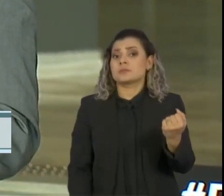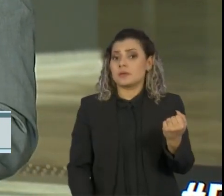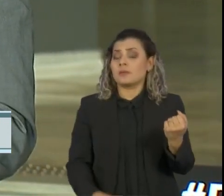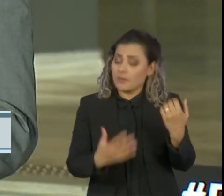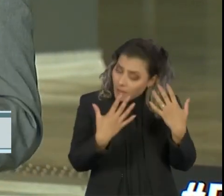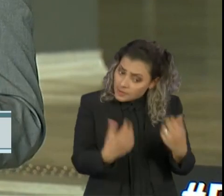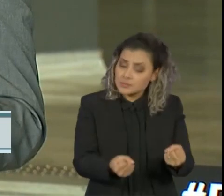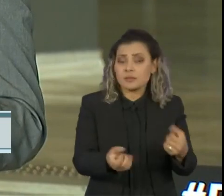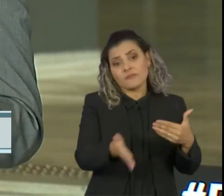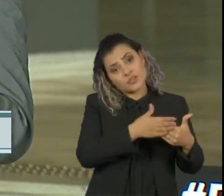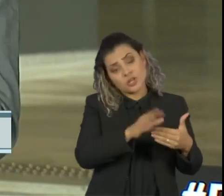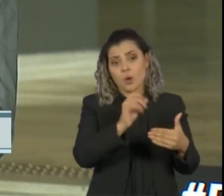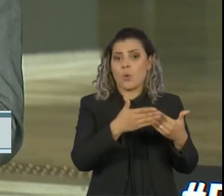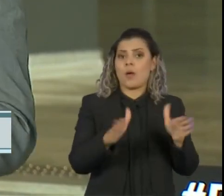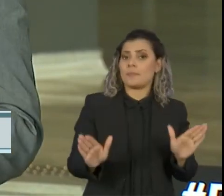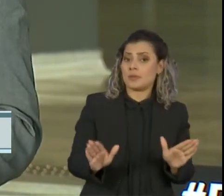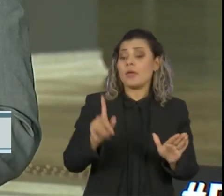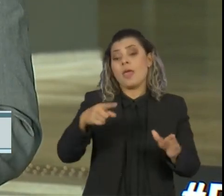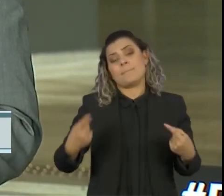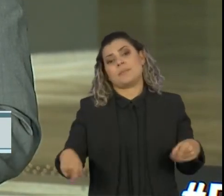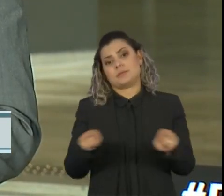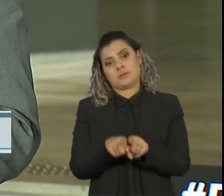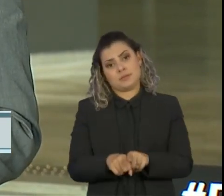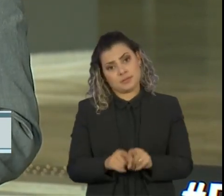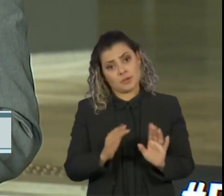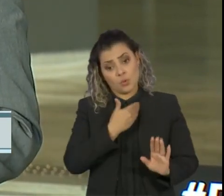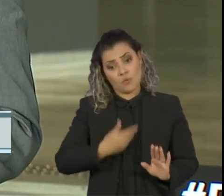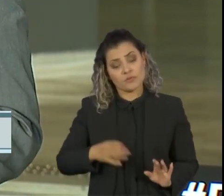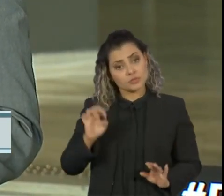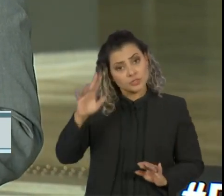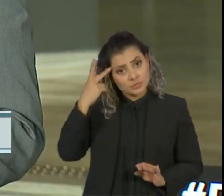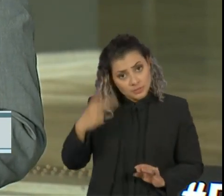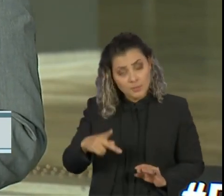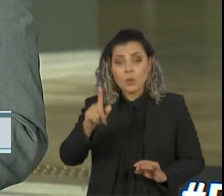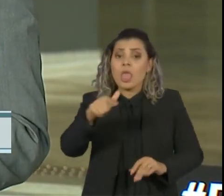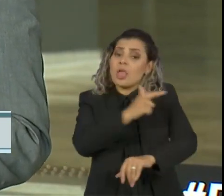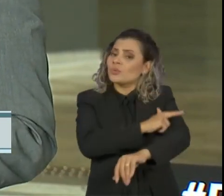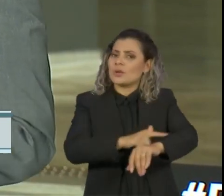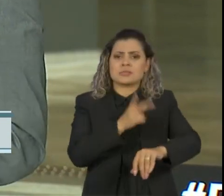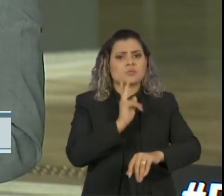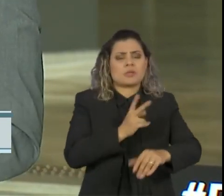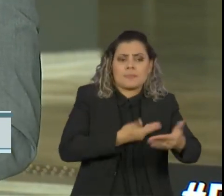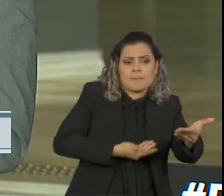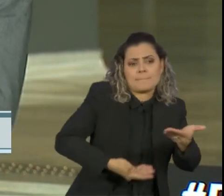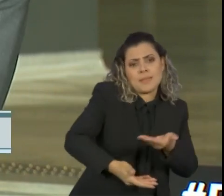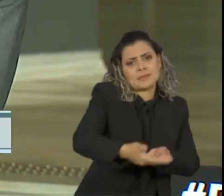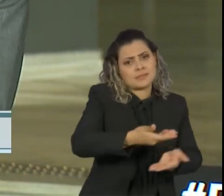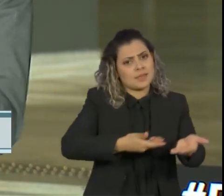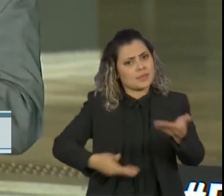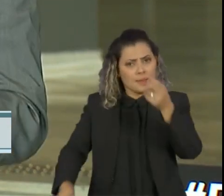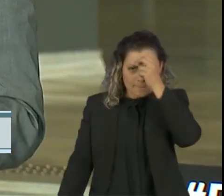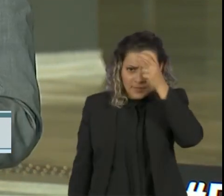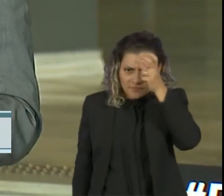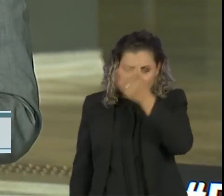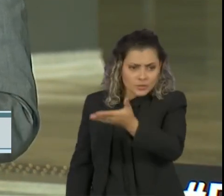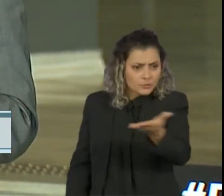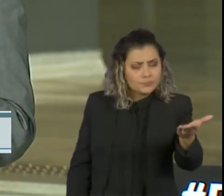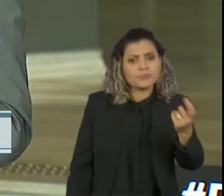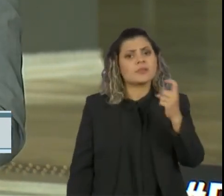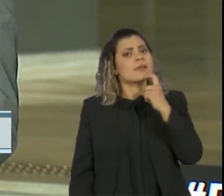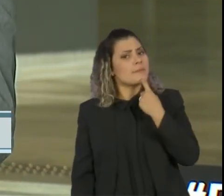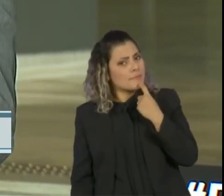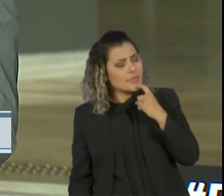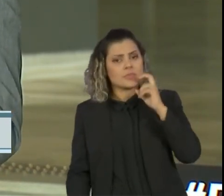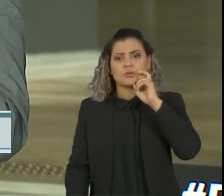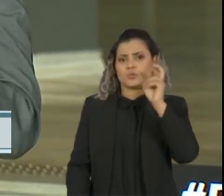o fechamento. É uma parceria em um trato cordial e sempre de muita parceria com esses prefeitos, tanto de Campinas